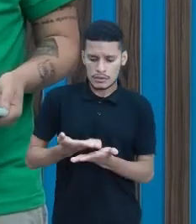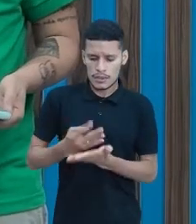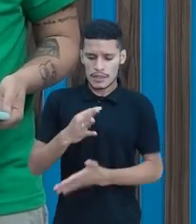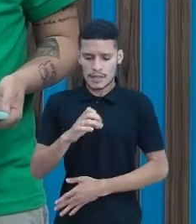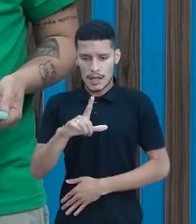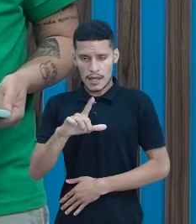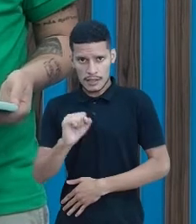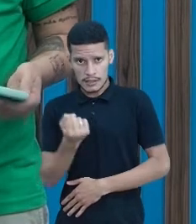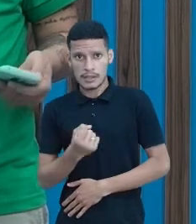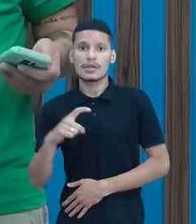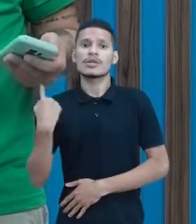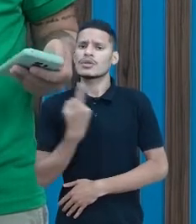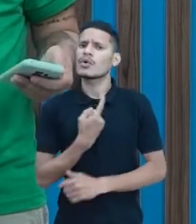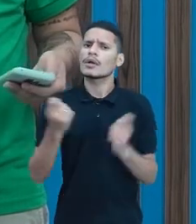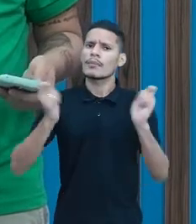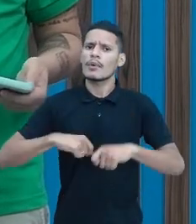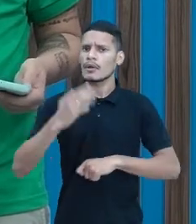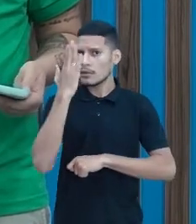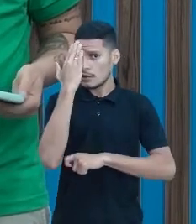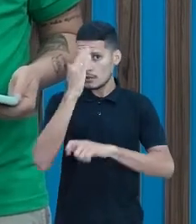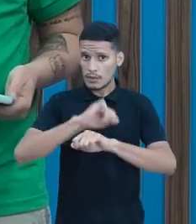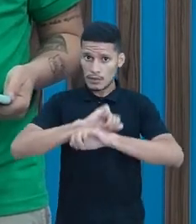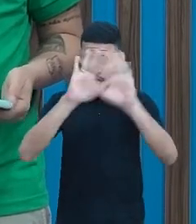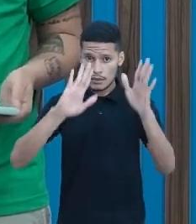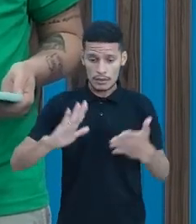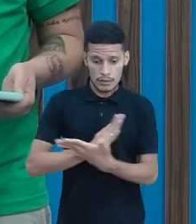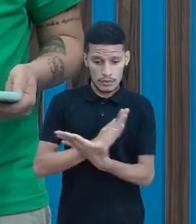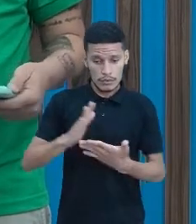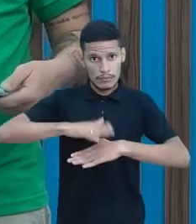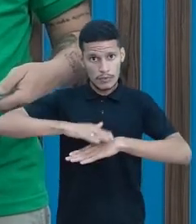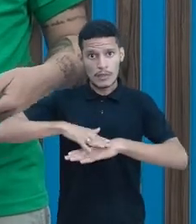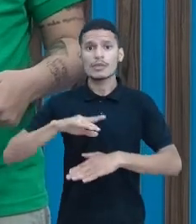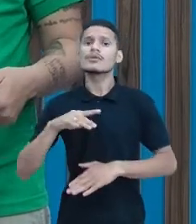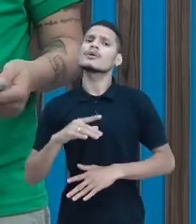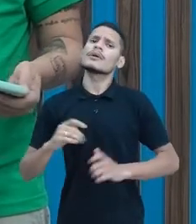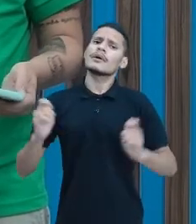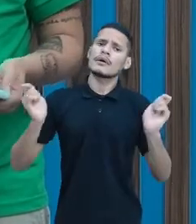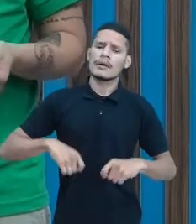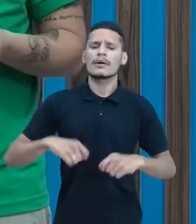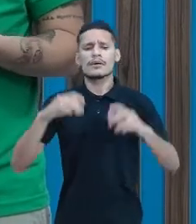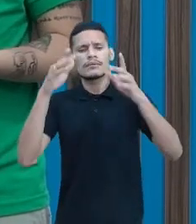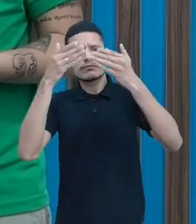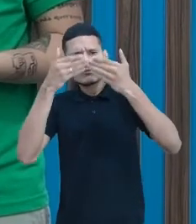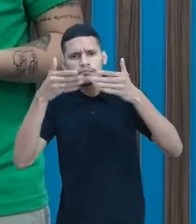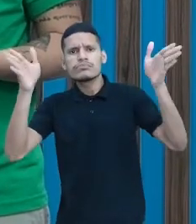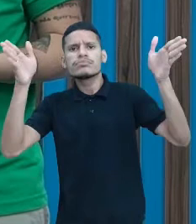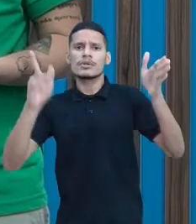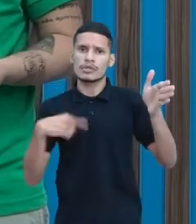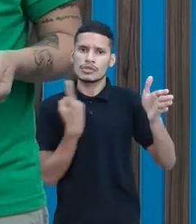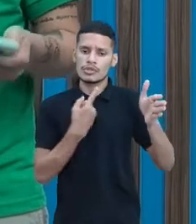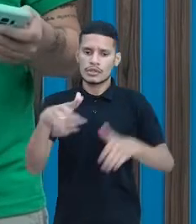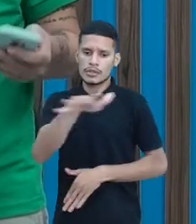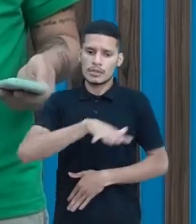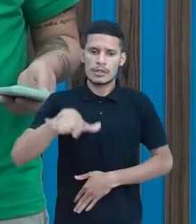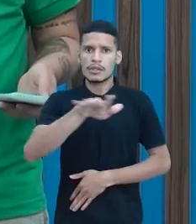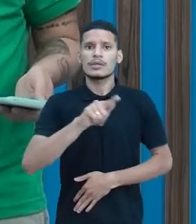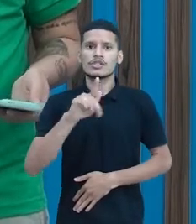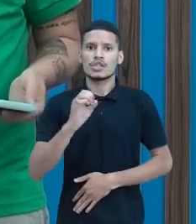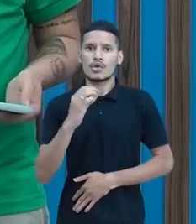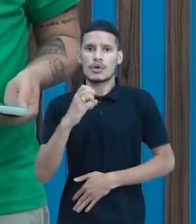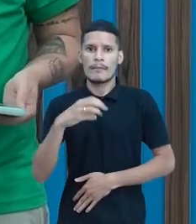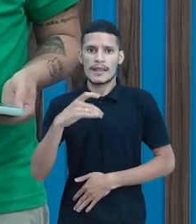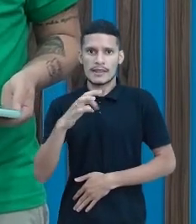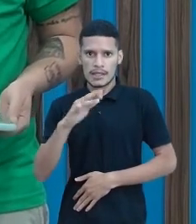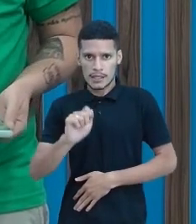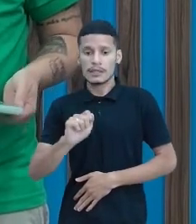vai fazer com que a gente compreenda algumas situações que elas vão abrir portas para outras coisas da geometria do 9º ano e do